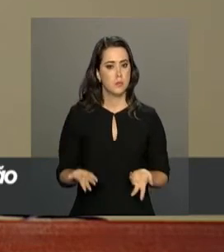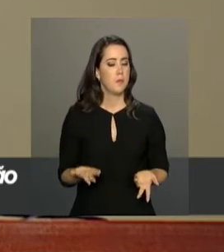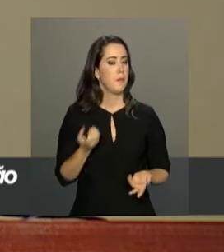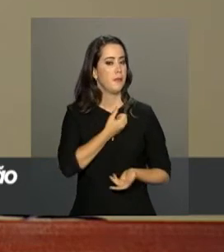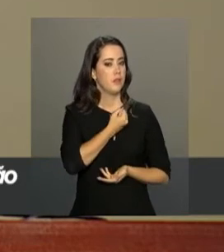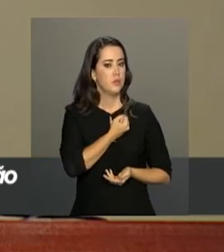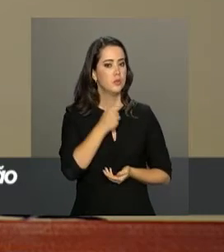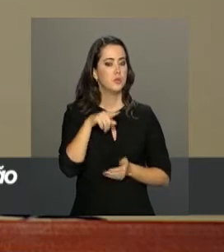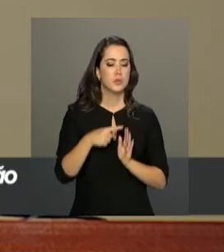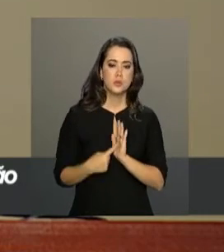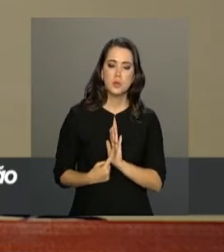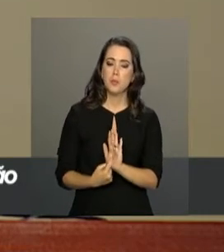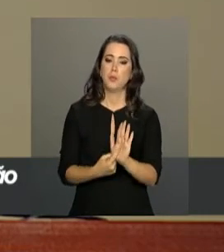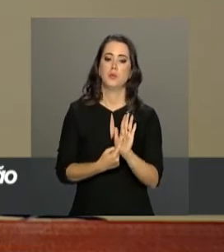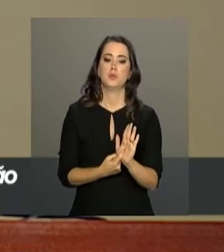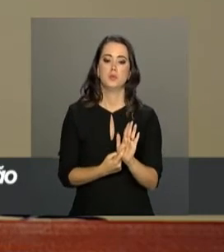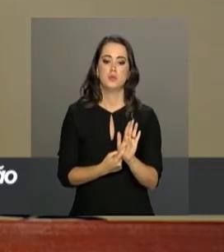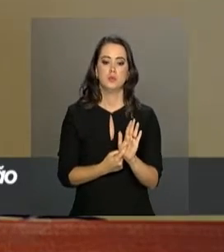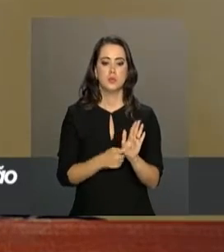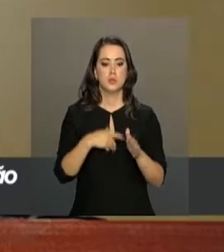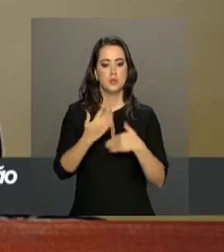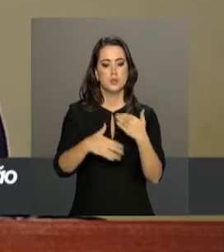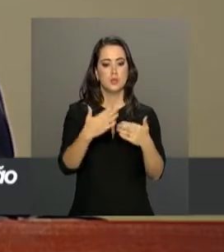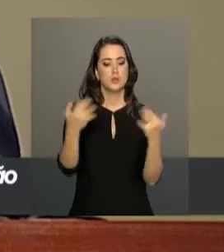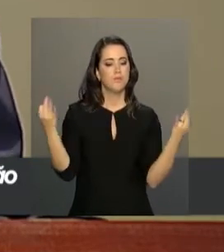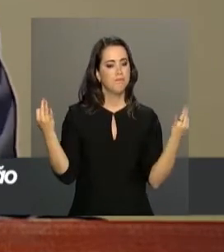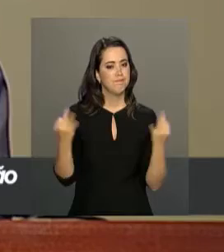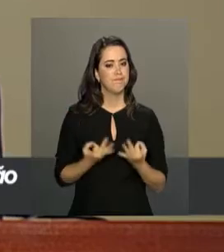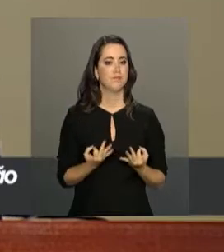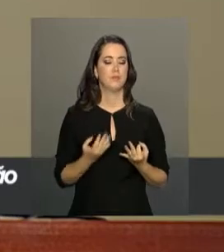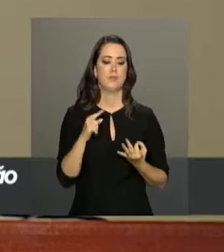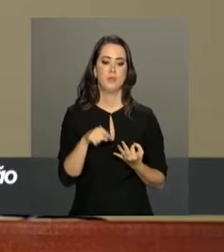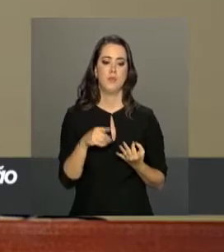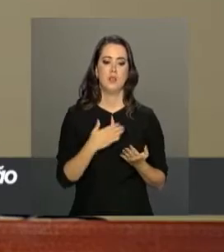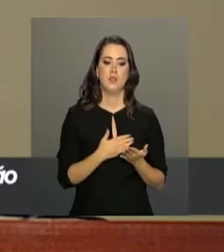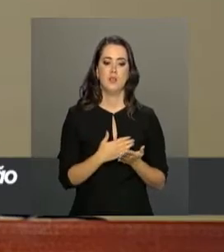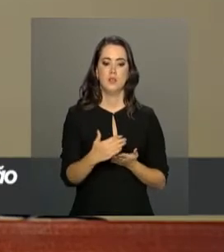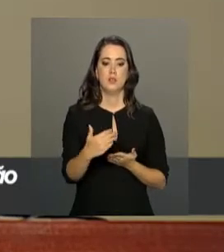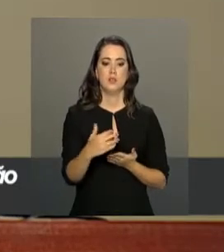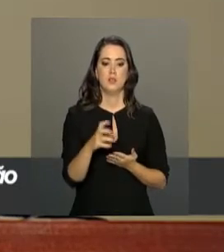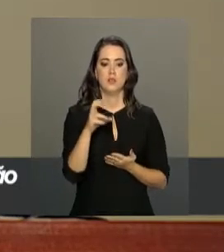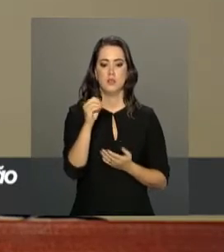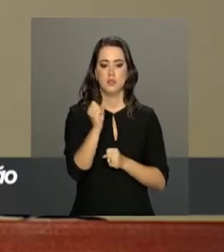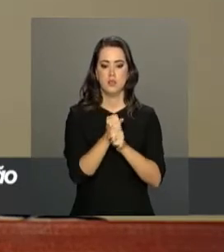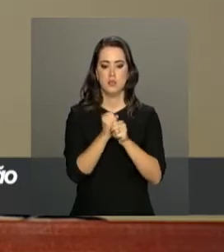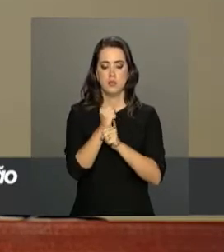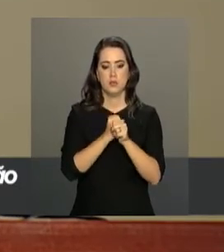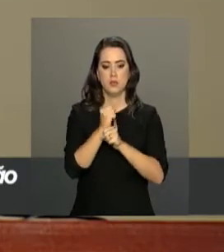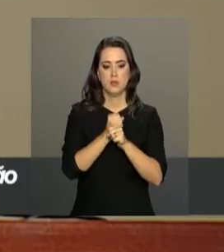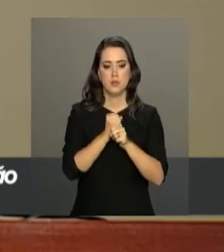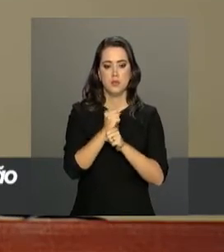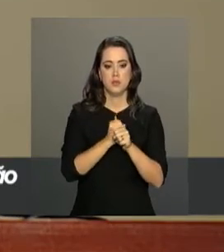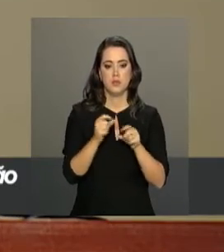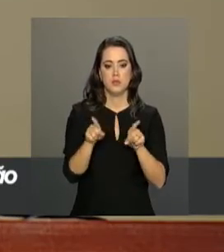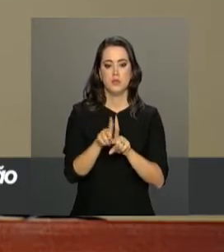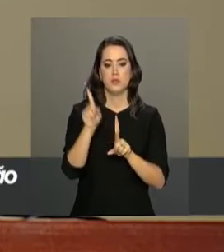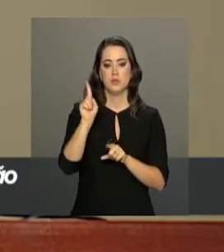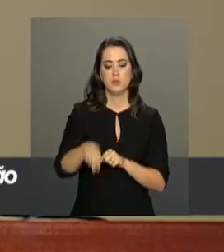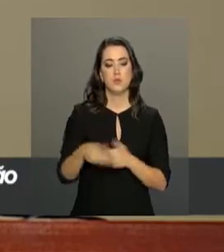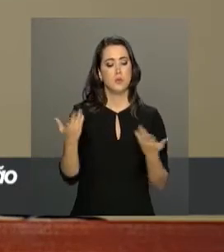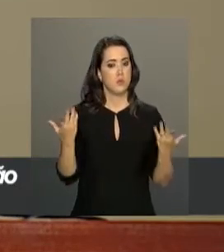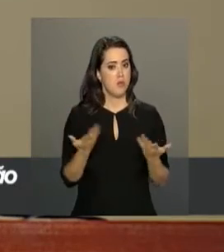números que expressam um avanço extraordinário nestes 50 anos nesses 50 anos